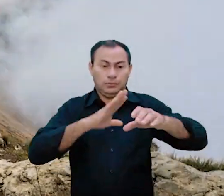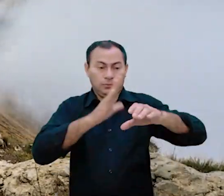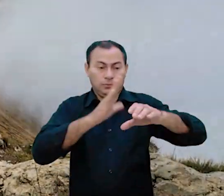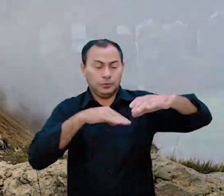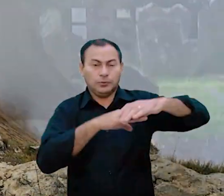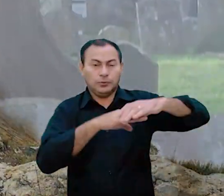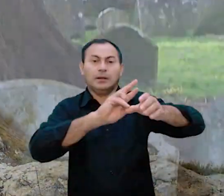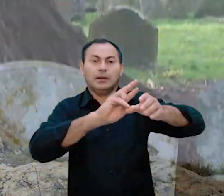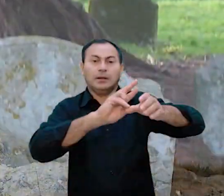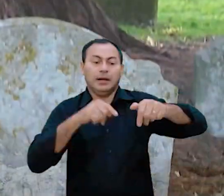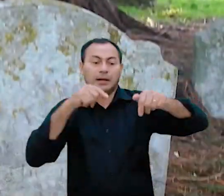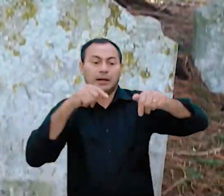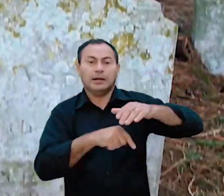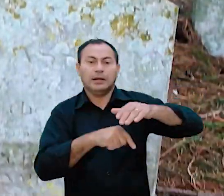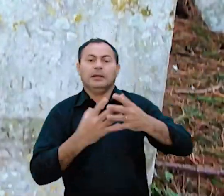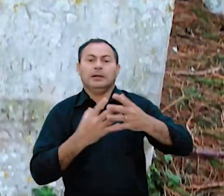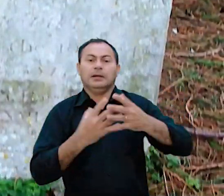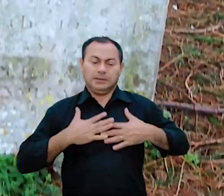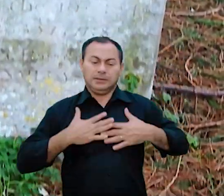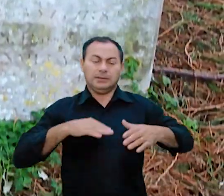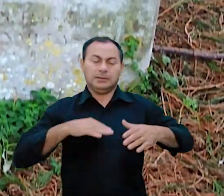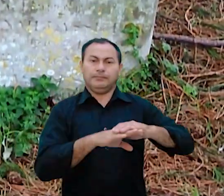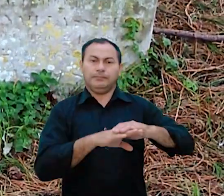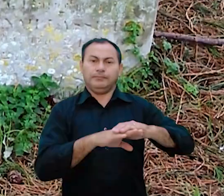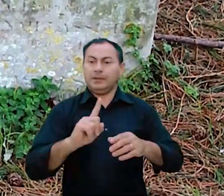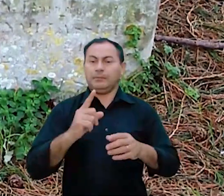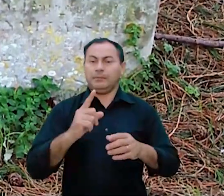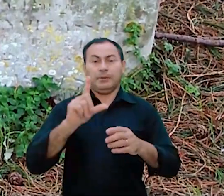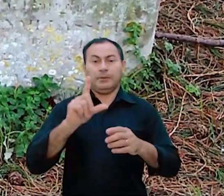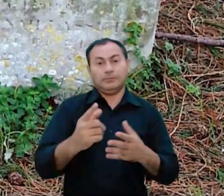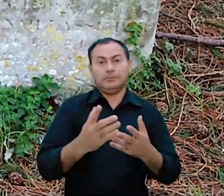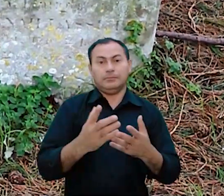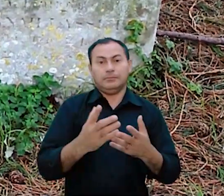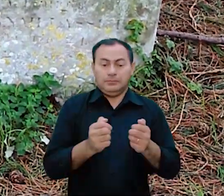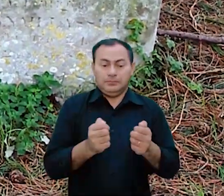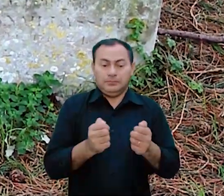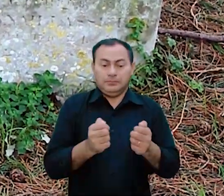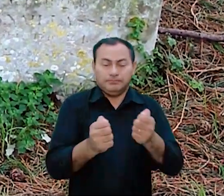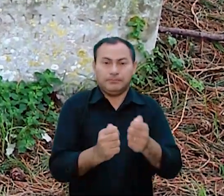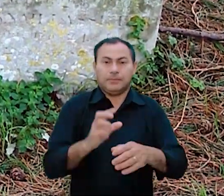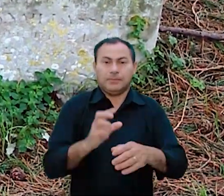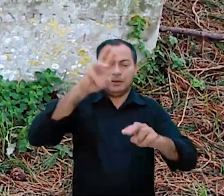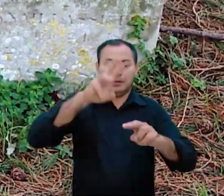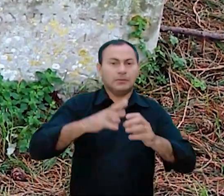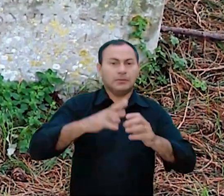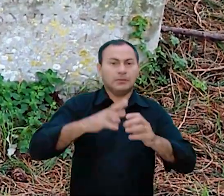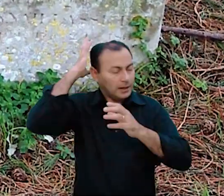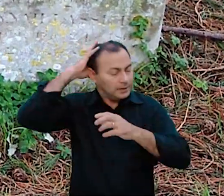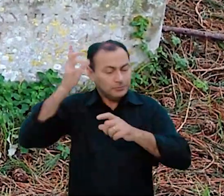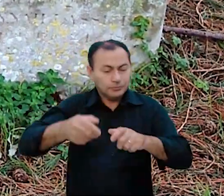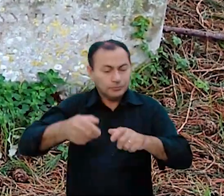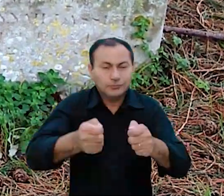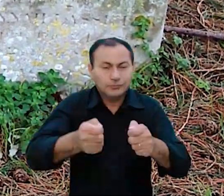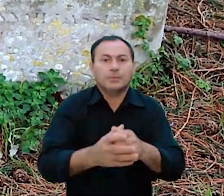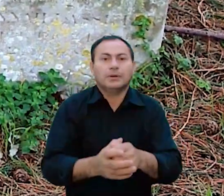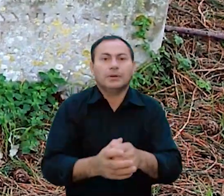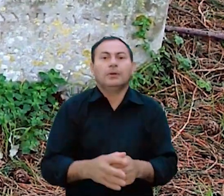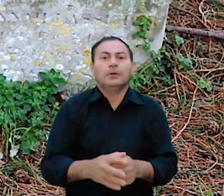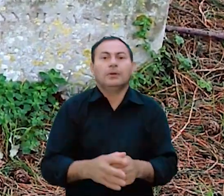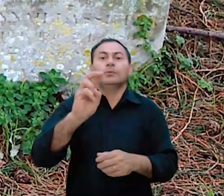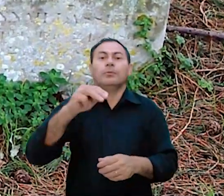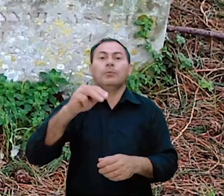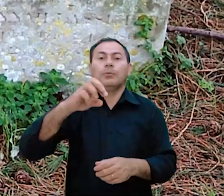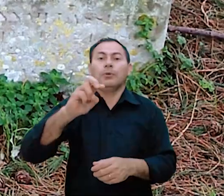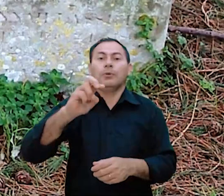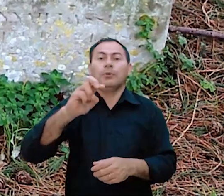um túmulo onde se lê: aqui ele descansa. Não é para menos. Uma carroça passou por cima de sua cabeça.